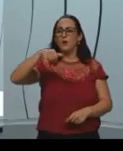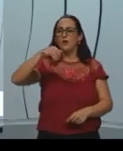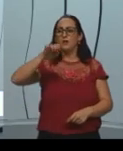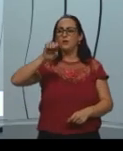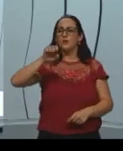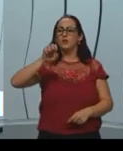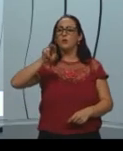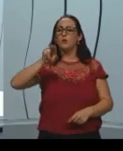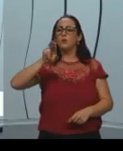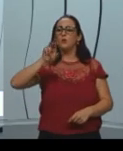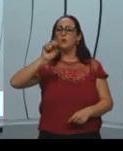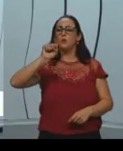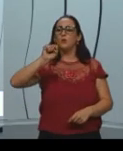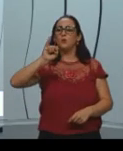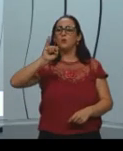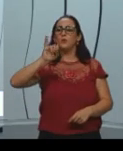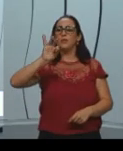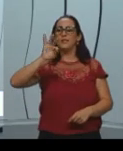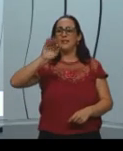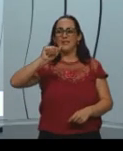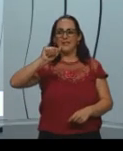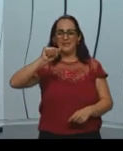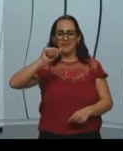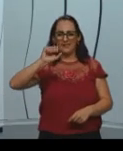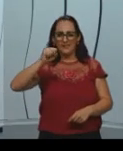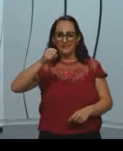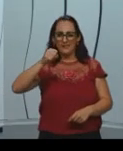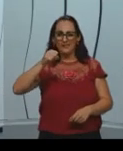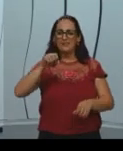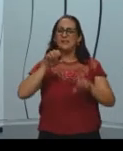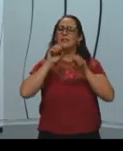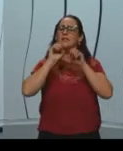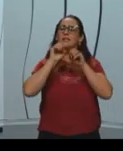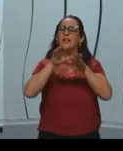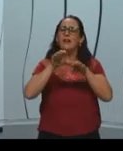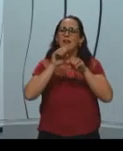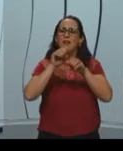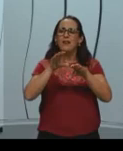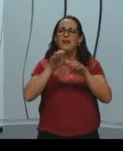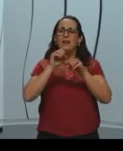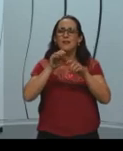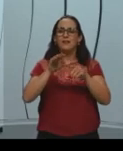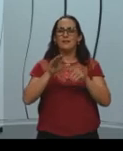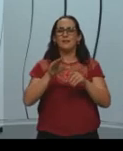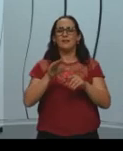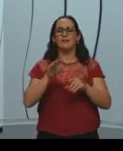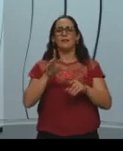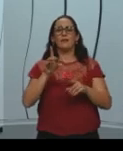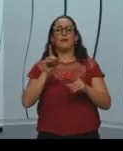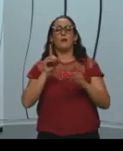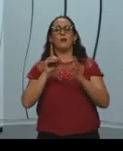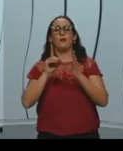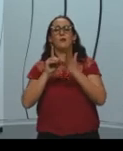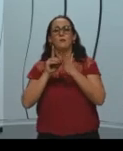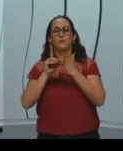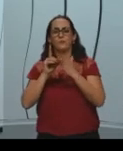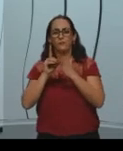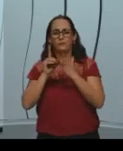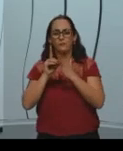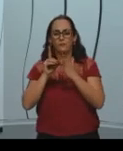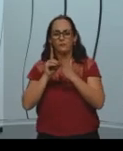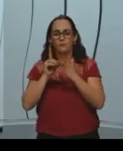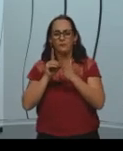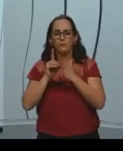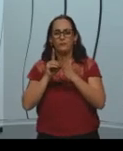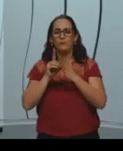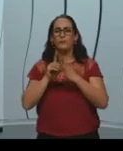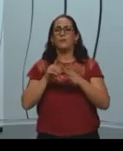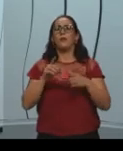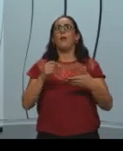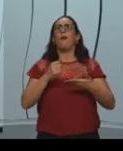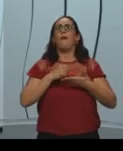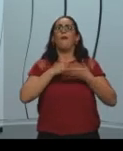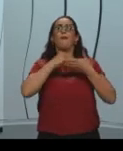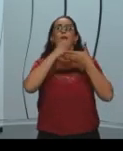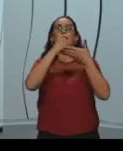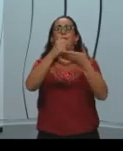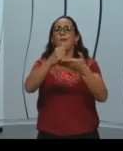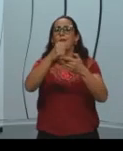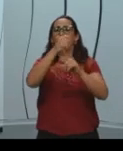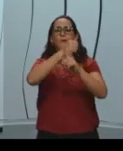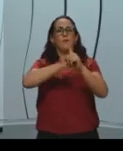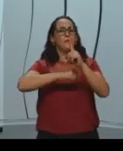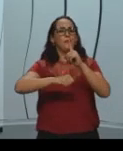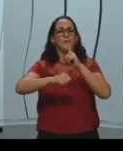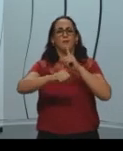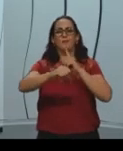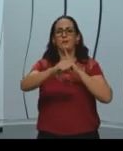né, a missão de catequizar os indígenas. Eles vão fazer algumas obras assistencialistas, né, eles vão ajudar as pessoas